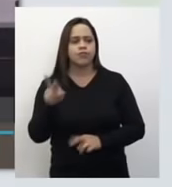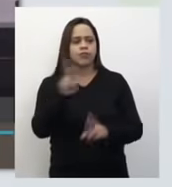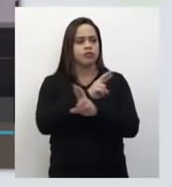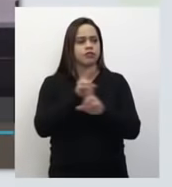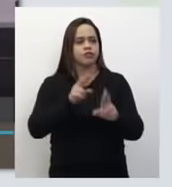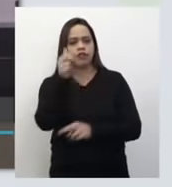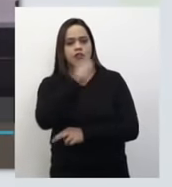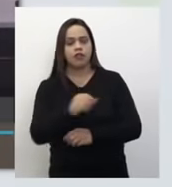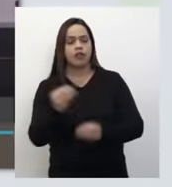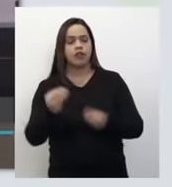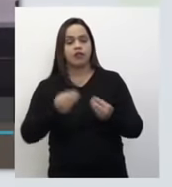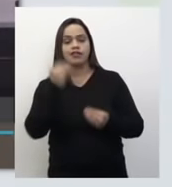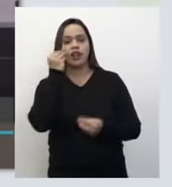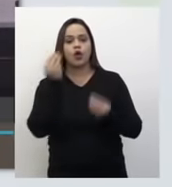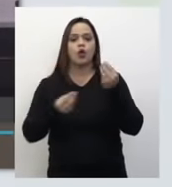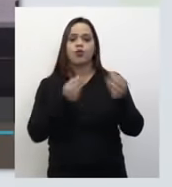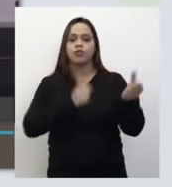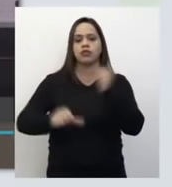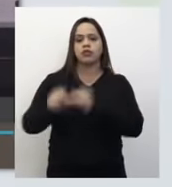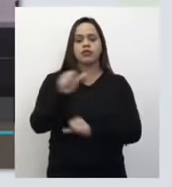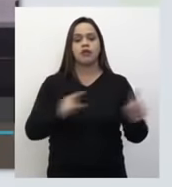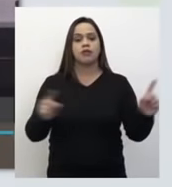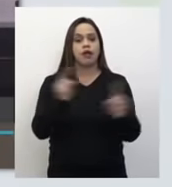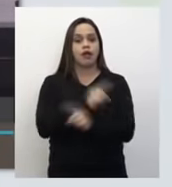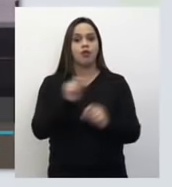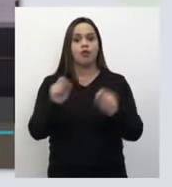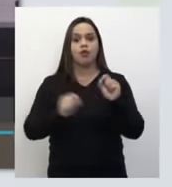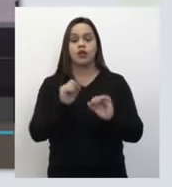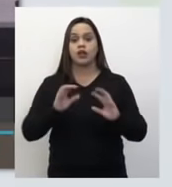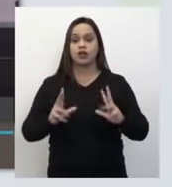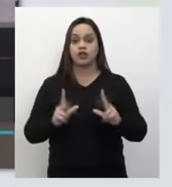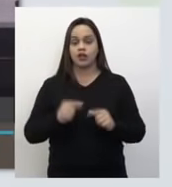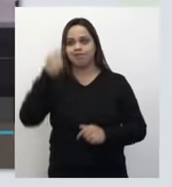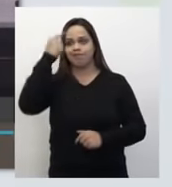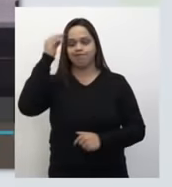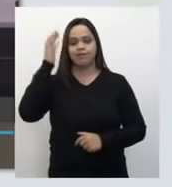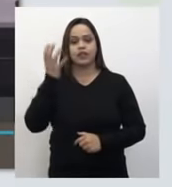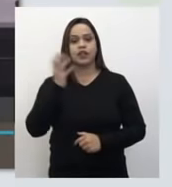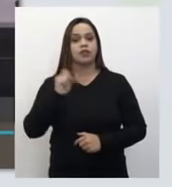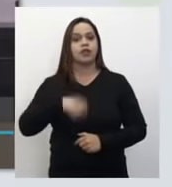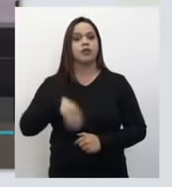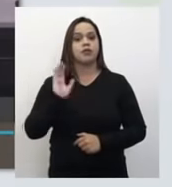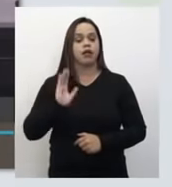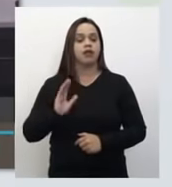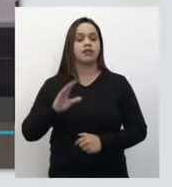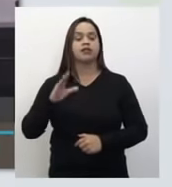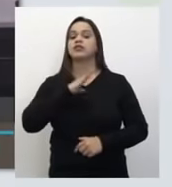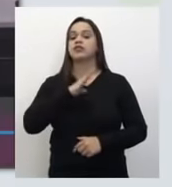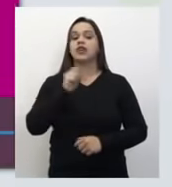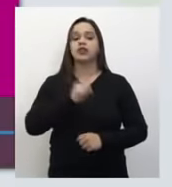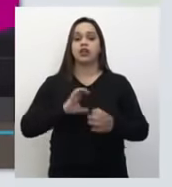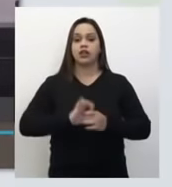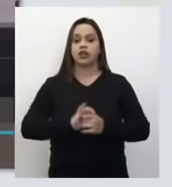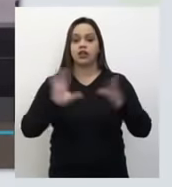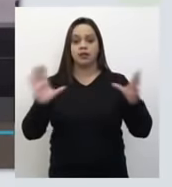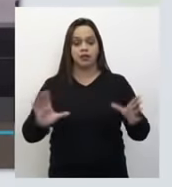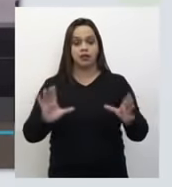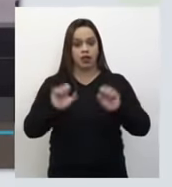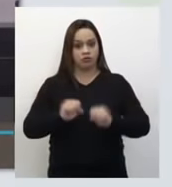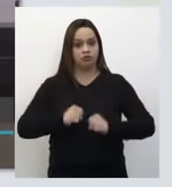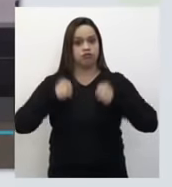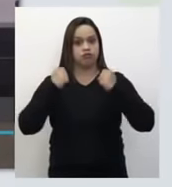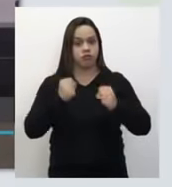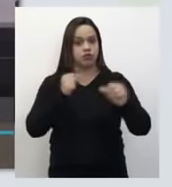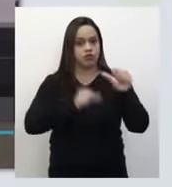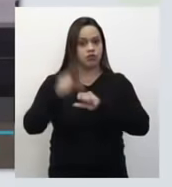e transformações, almejando cidades mais humanas, democráticas, resilientes e sustentáveis. Eles